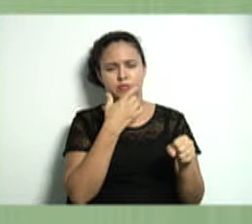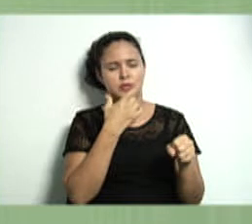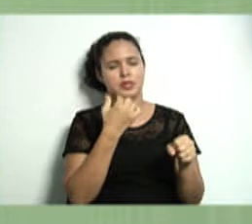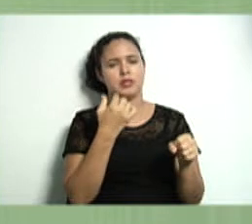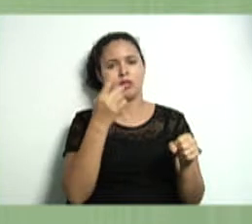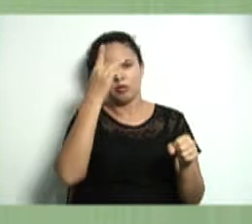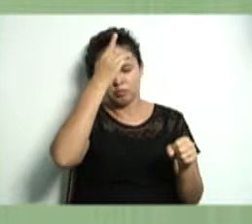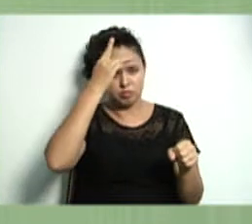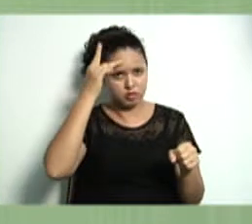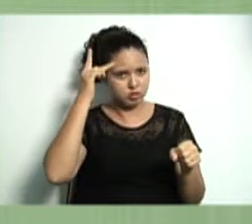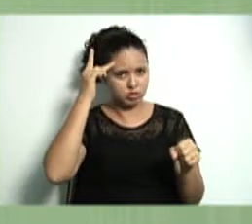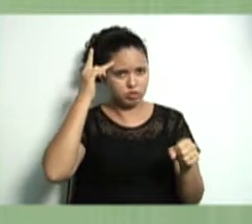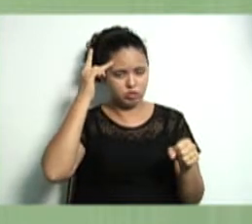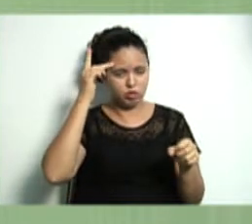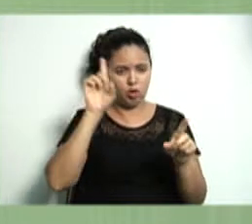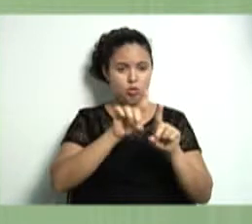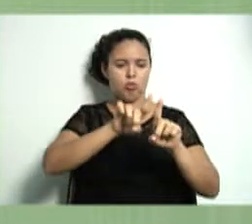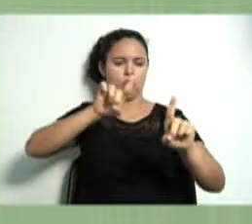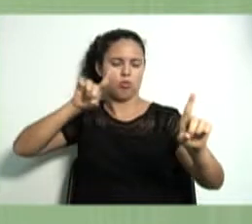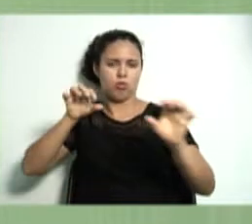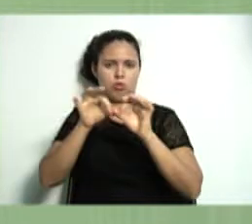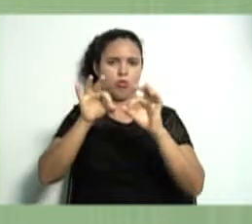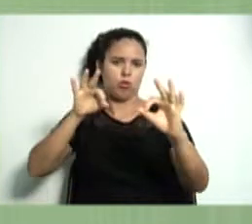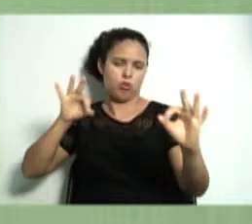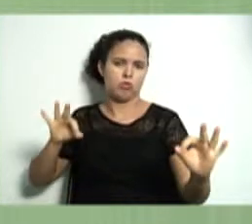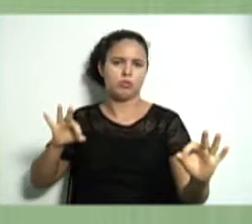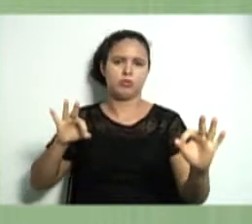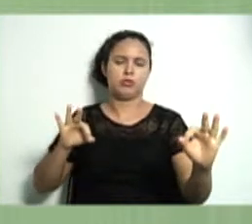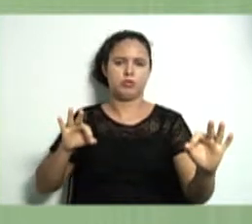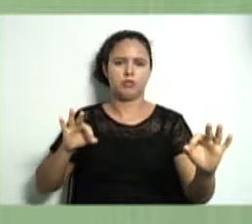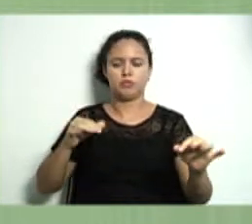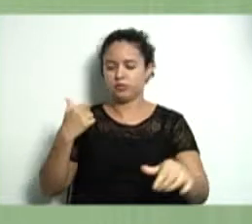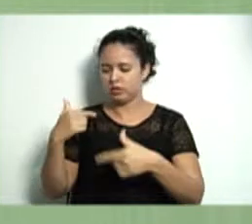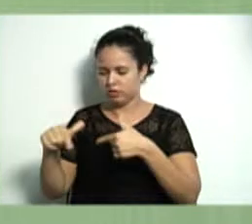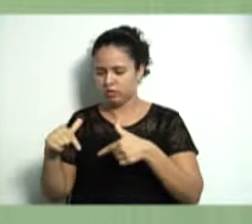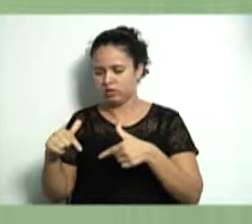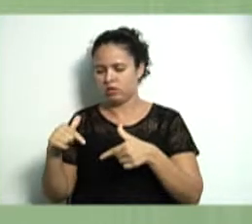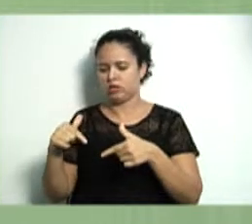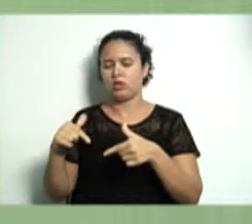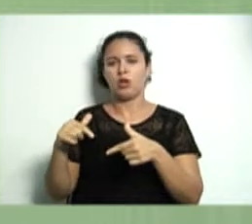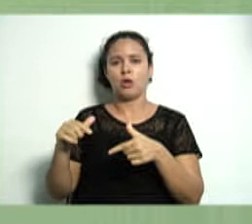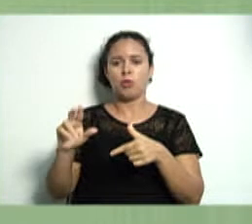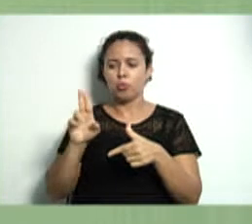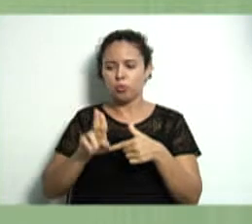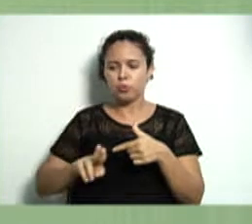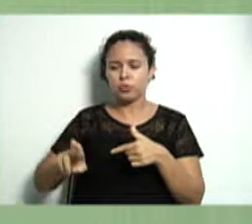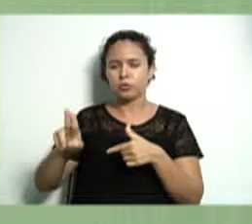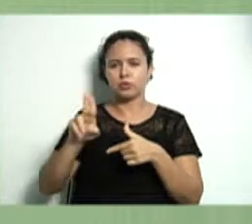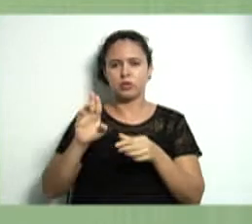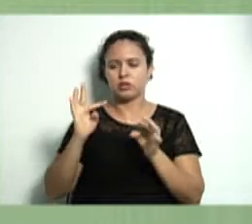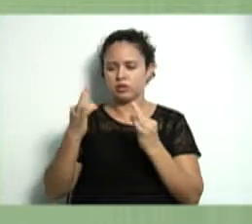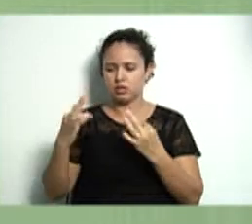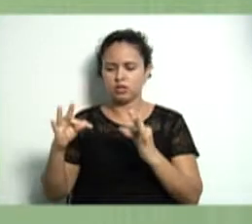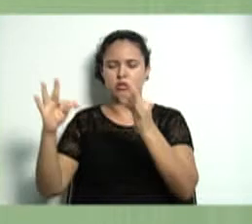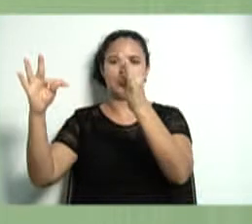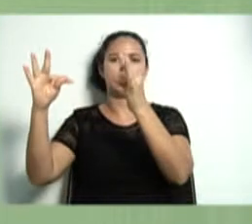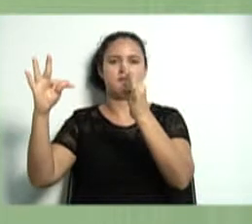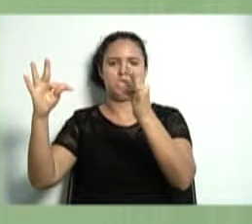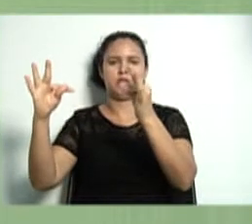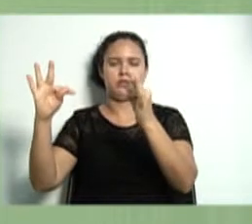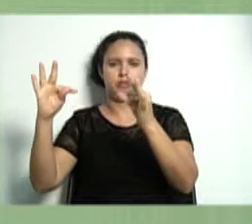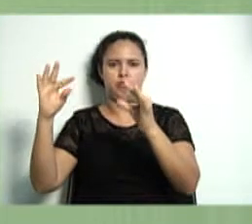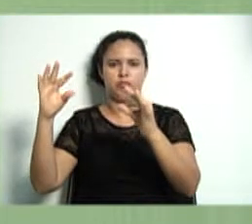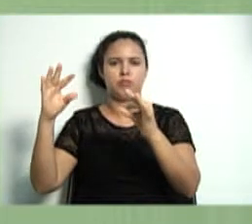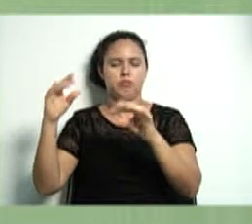trabalho, né? O trabalhador utiliza a tecnologia da informação e não há necessidade de estar